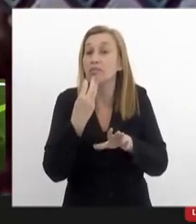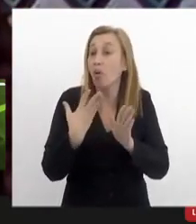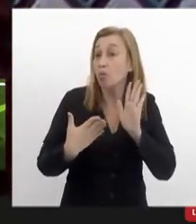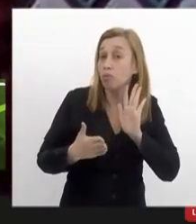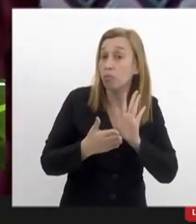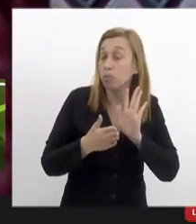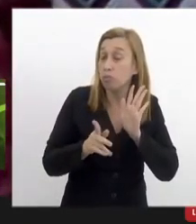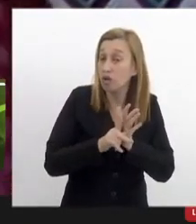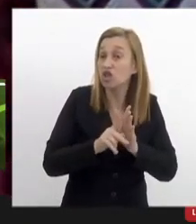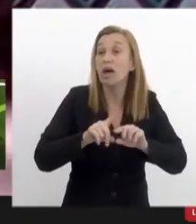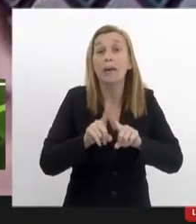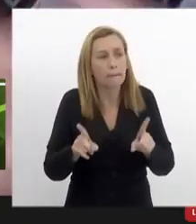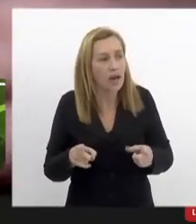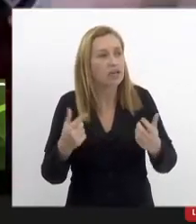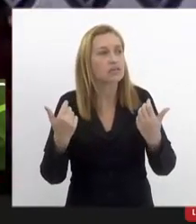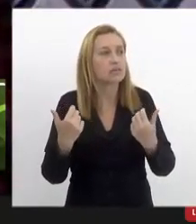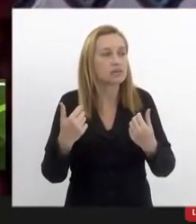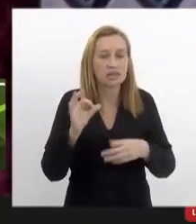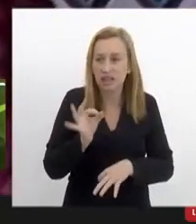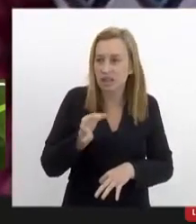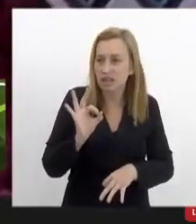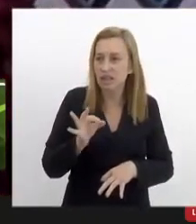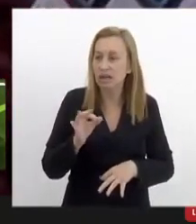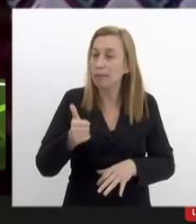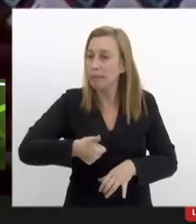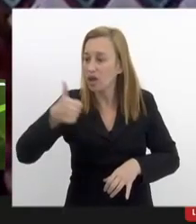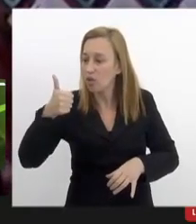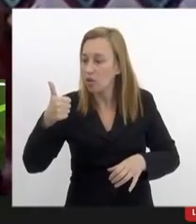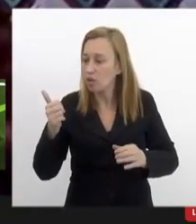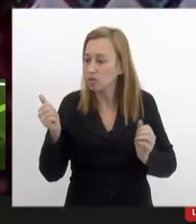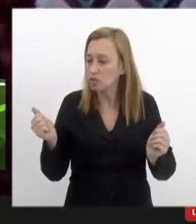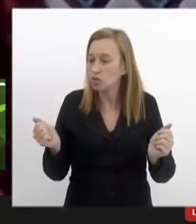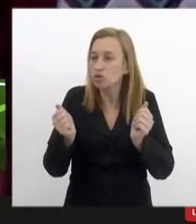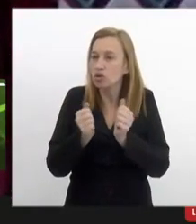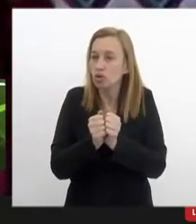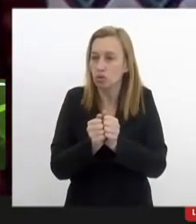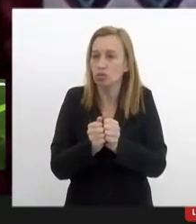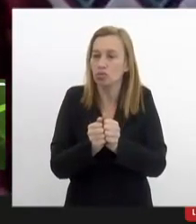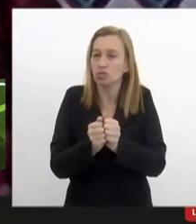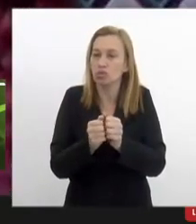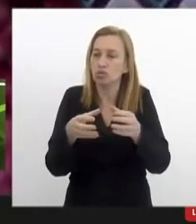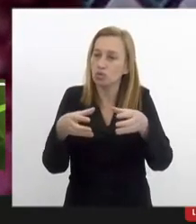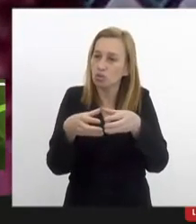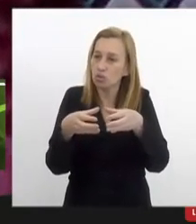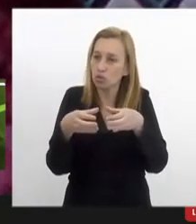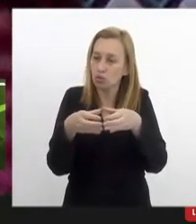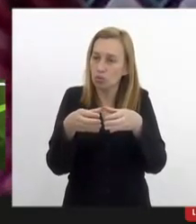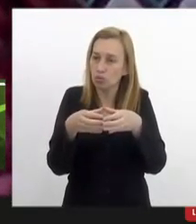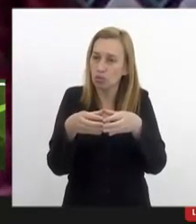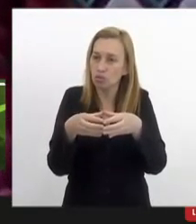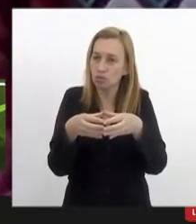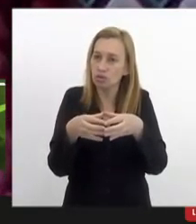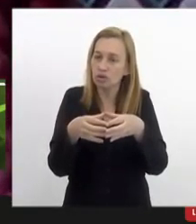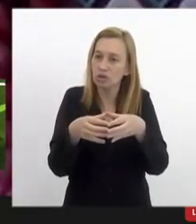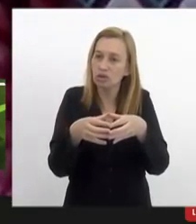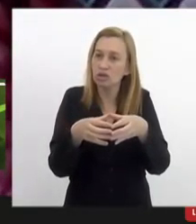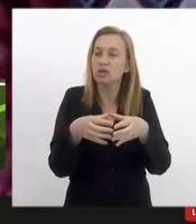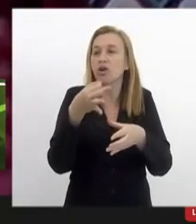projetos, né, mas eles ficam, de fato, muito melhores quando são tocados aí por